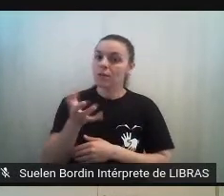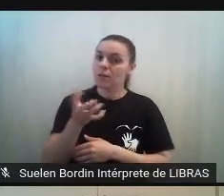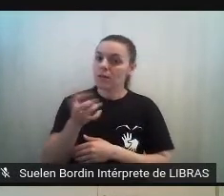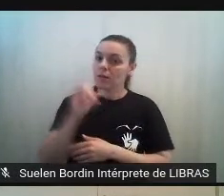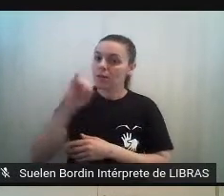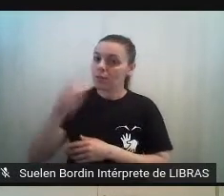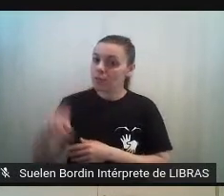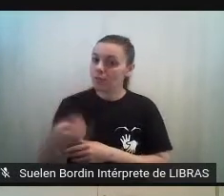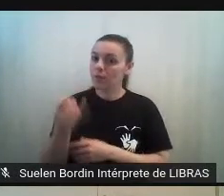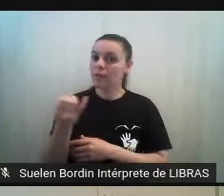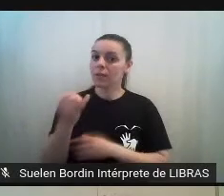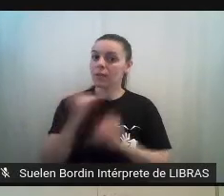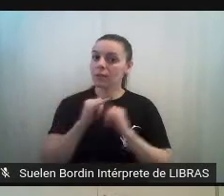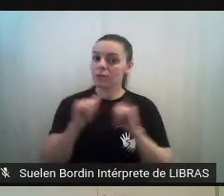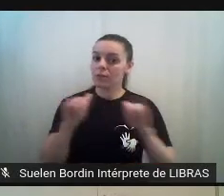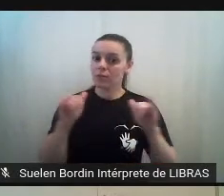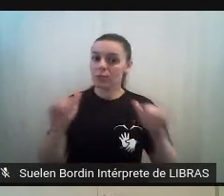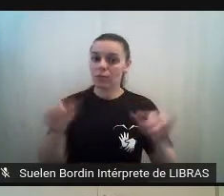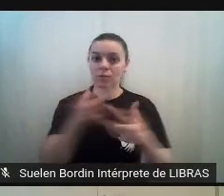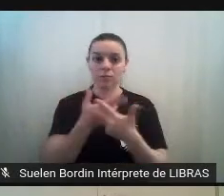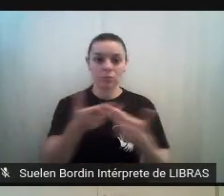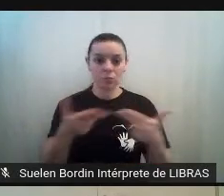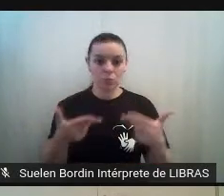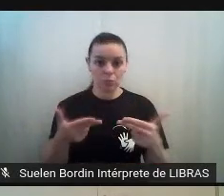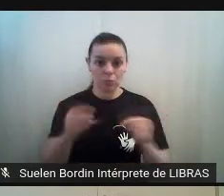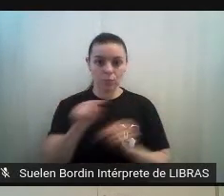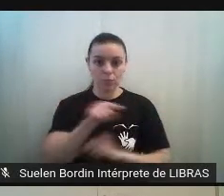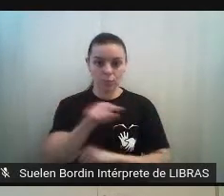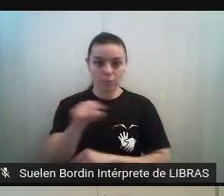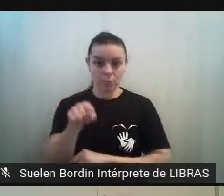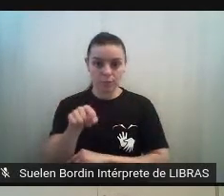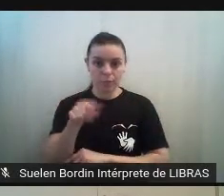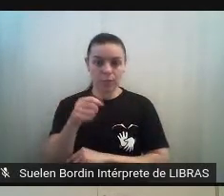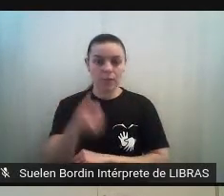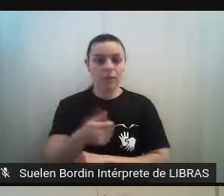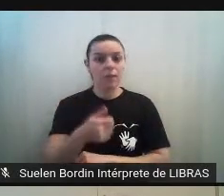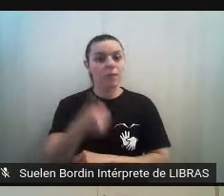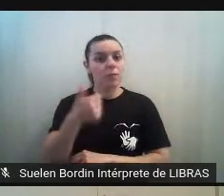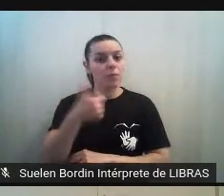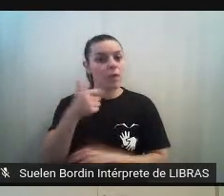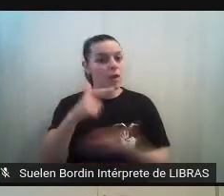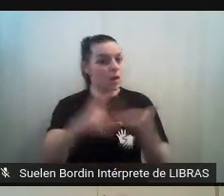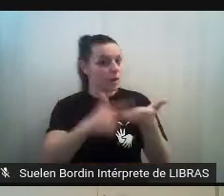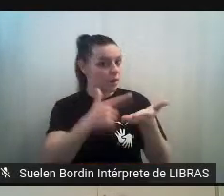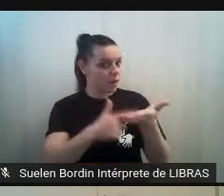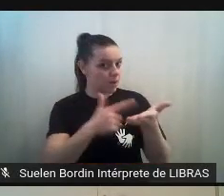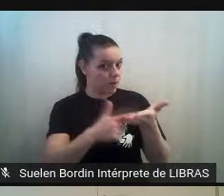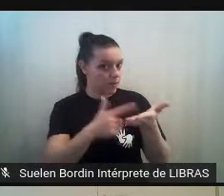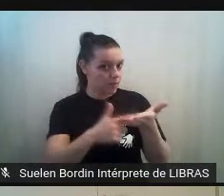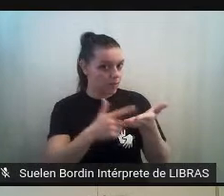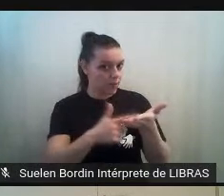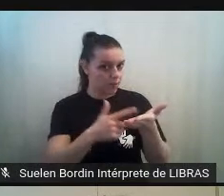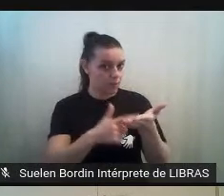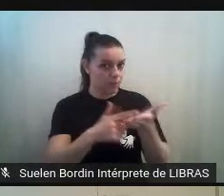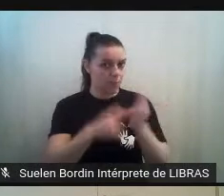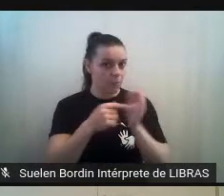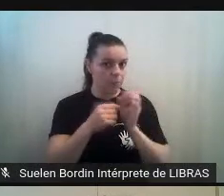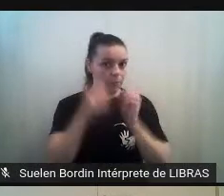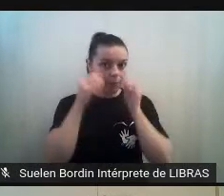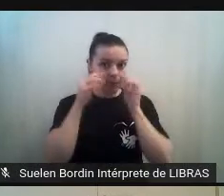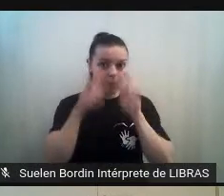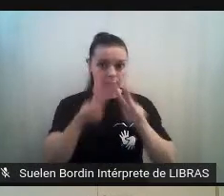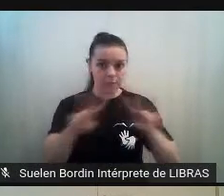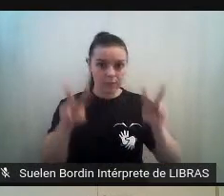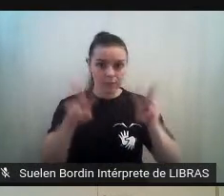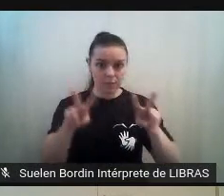divulgações para vocês. Um deles é de um livro de passatempos com o objetivo de dar visibilidade ao tratamento de